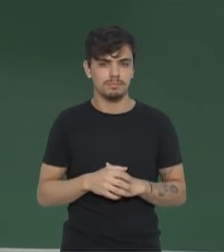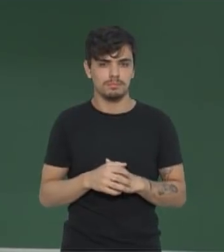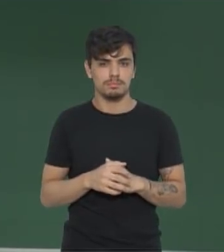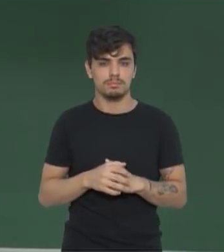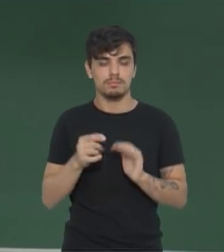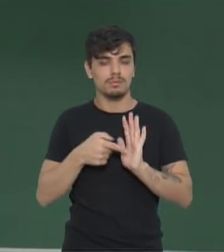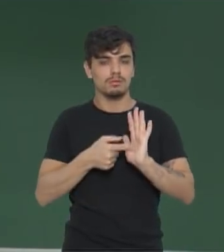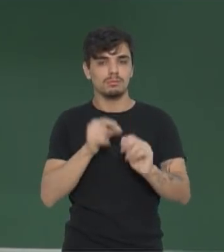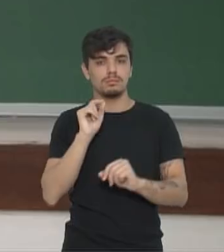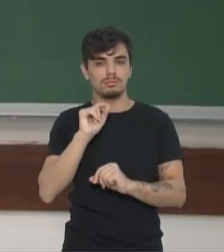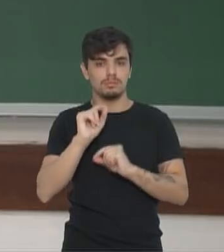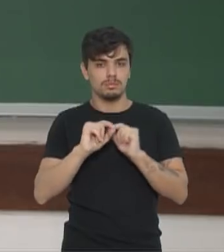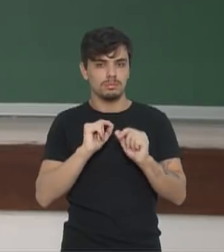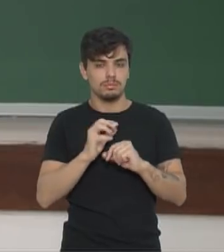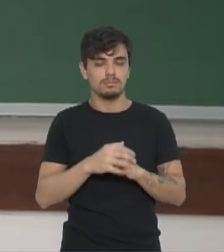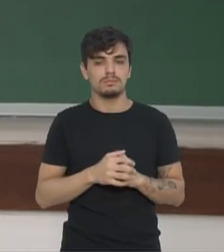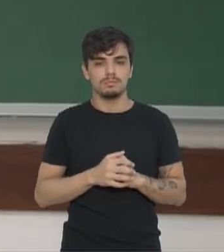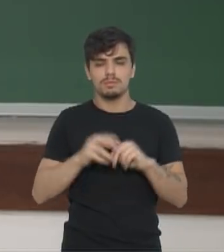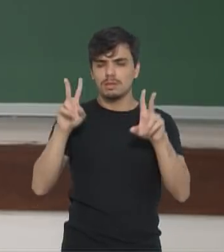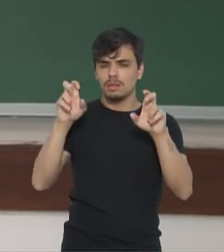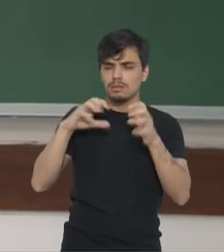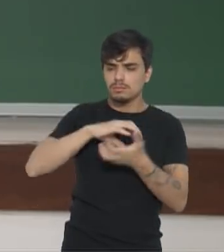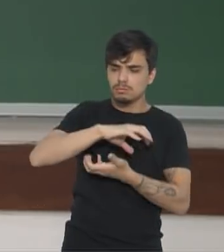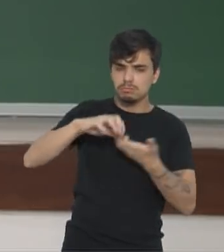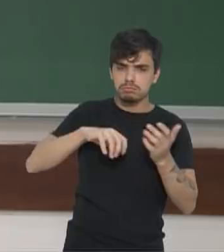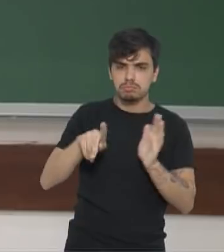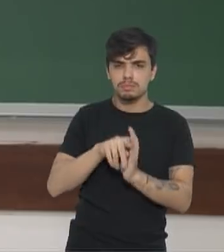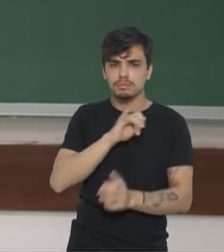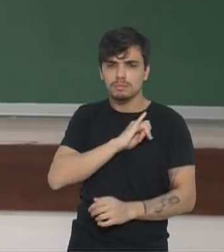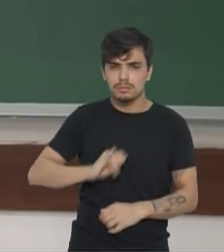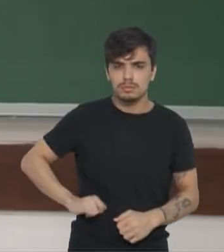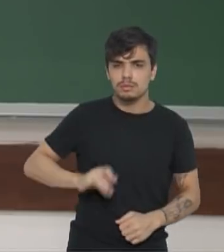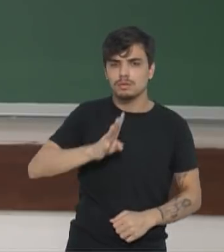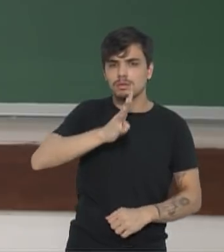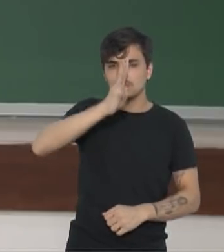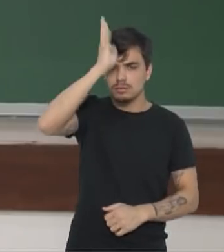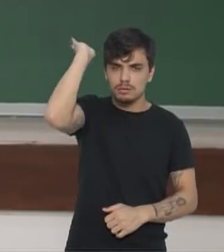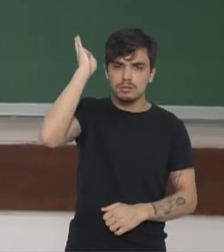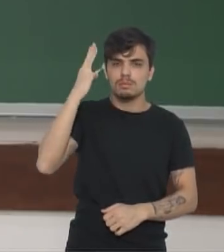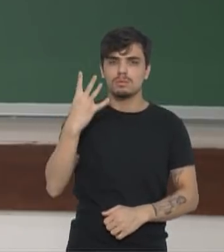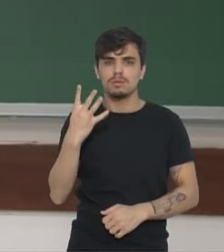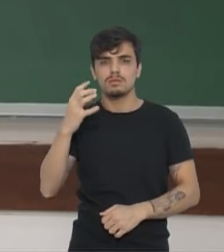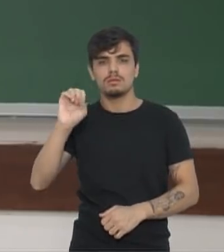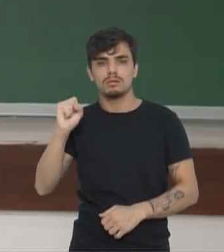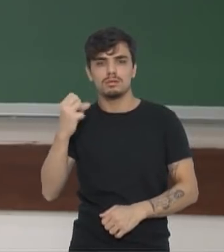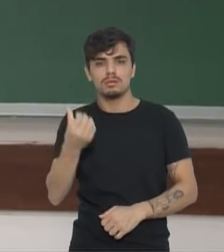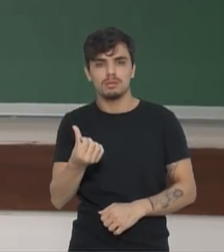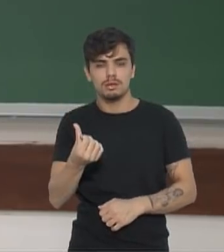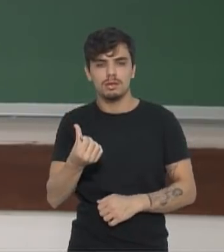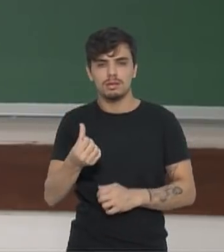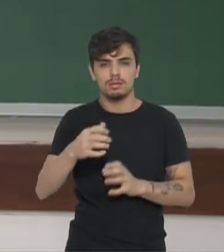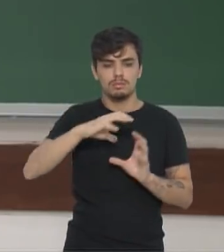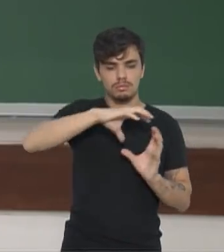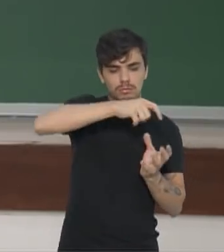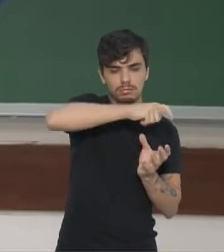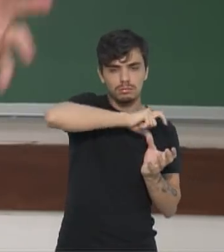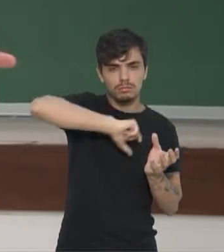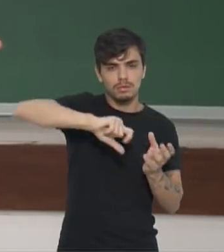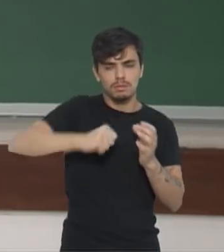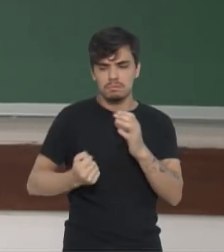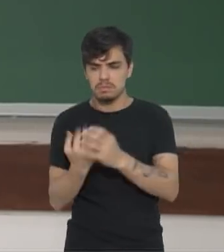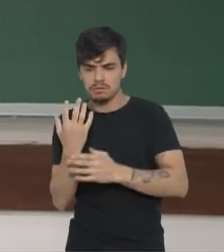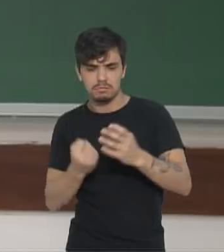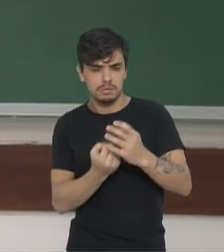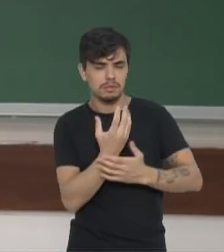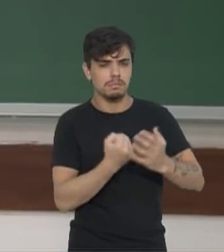mostra, a gente trabalha tanto esse tema de crise do Império Romano, a gente só fala que em 476 o Império Romano do Ocidente cai e surge um monte de